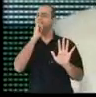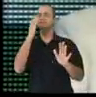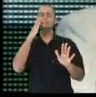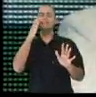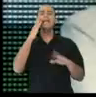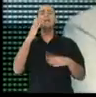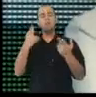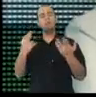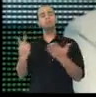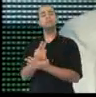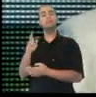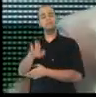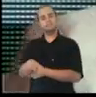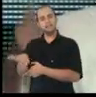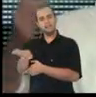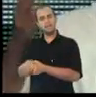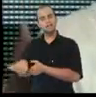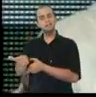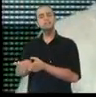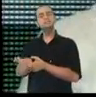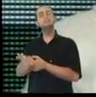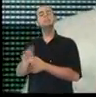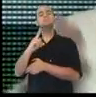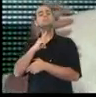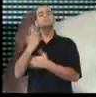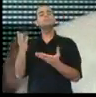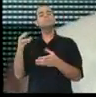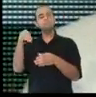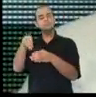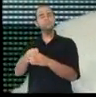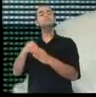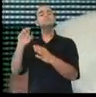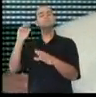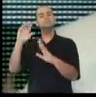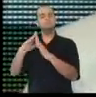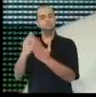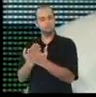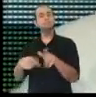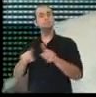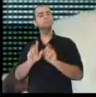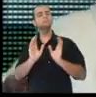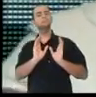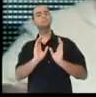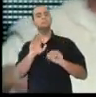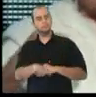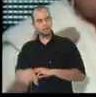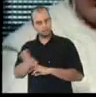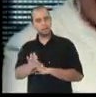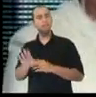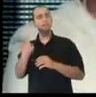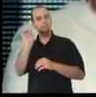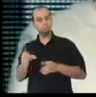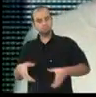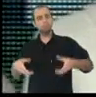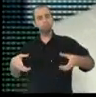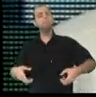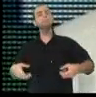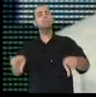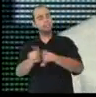crianças que estão regularmente matriculadas, as APAES, as crianças excepcionais, também vão ter de